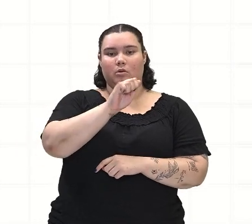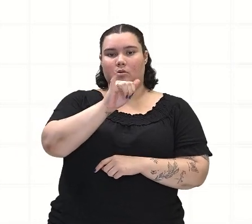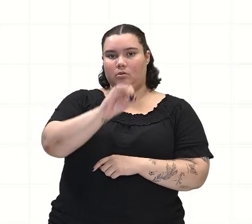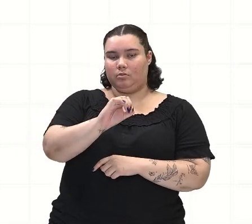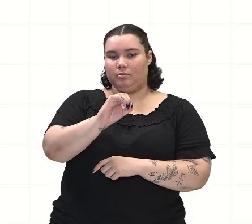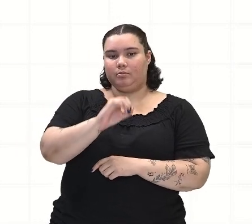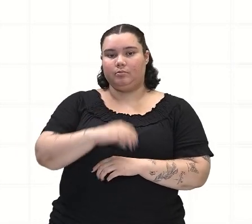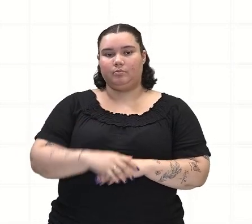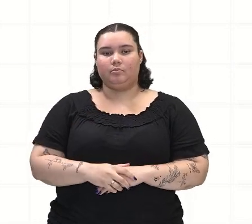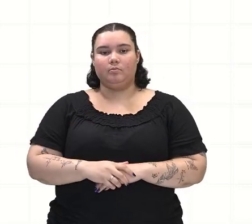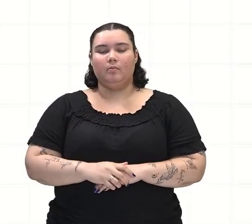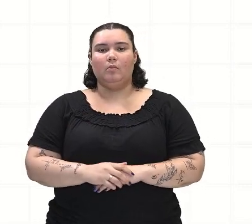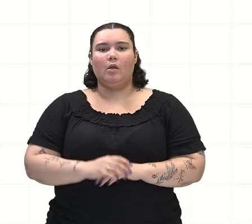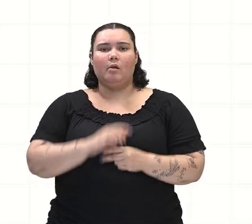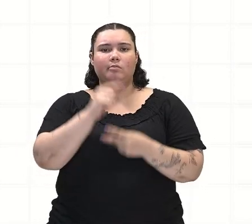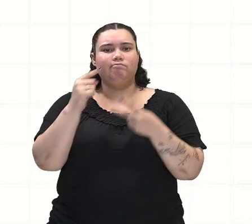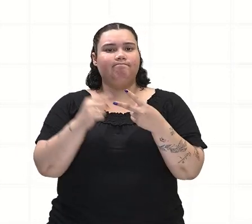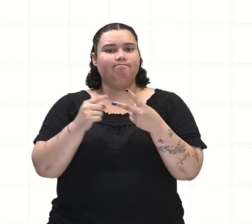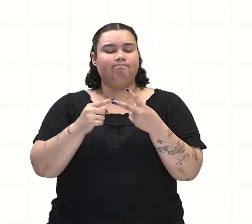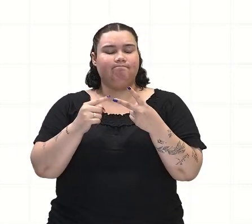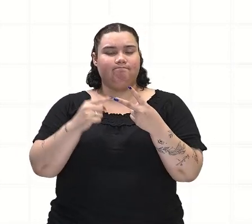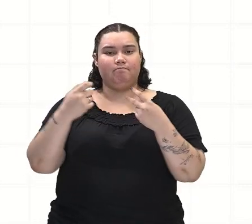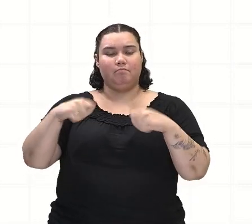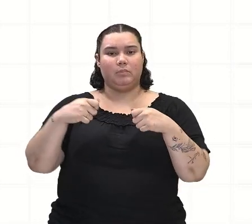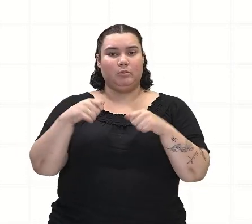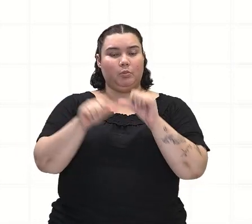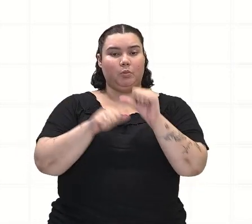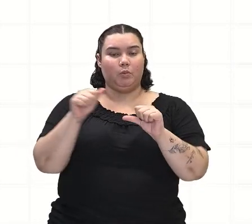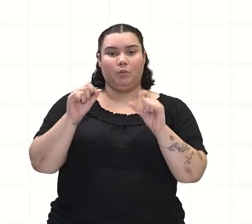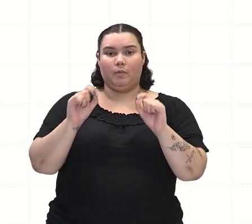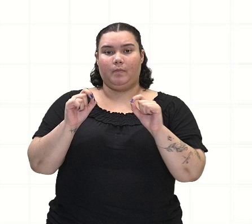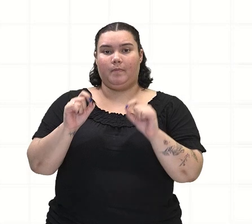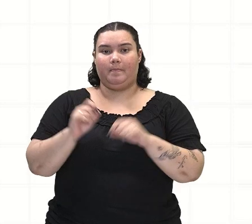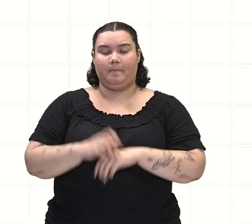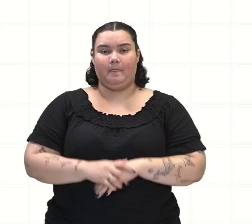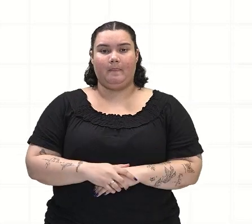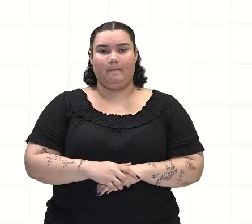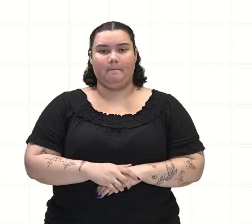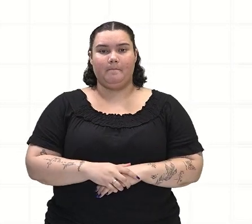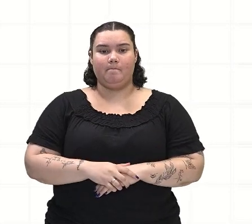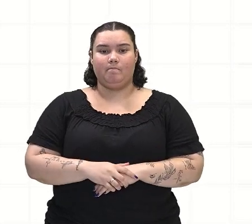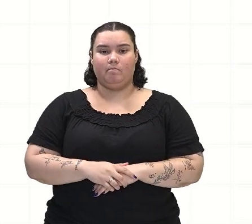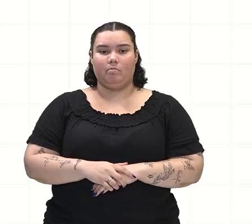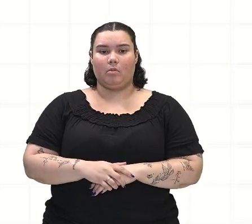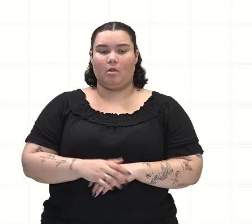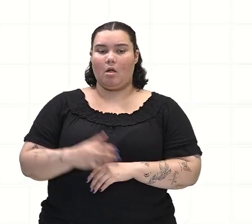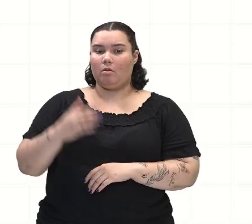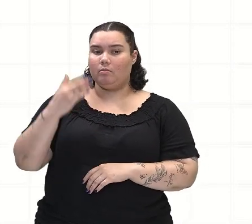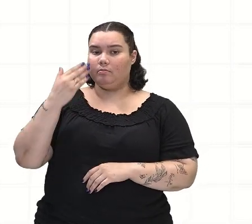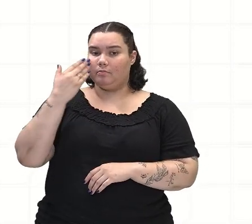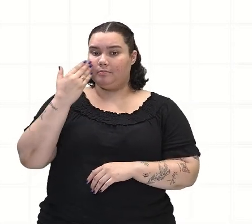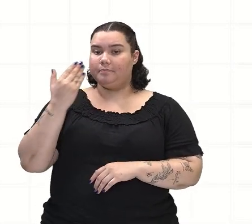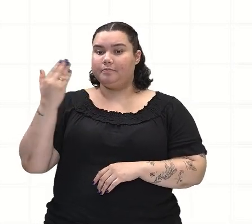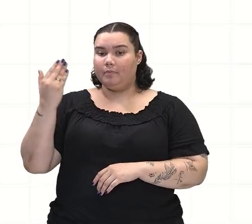raio. E a segunda coisa que a gente tem que fazer é observar aqui